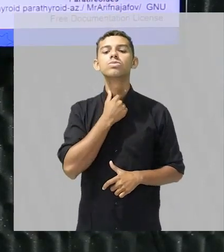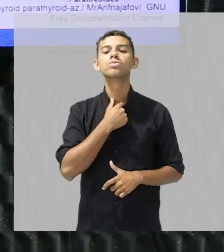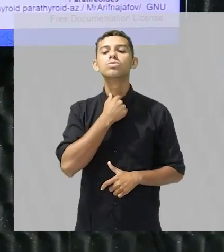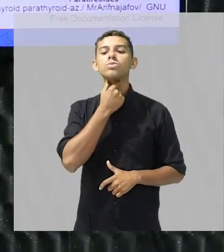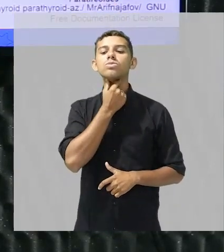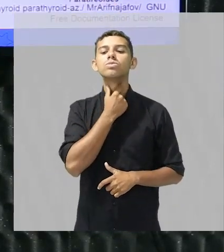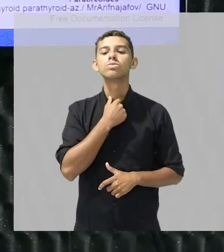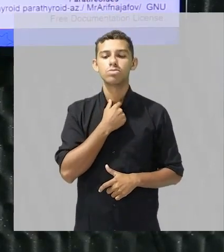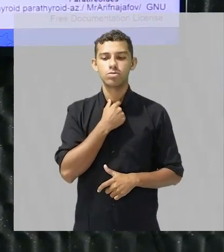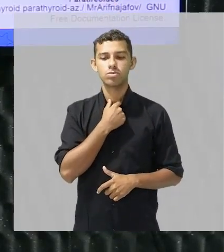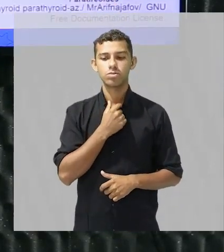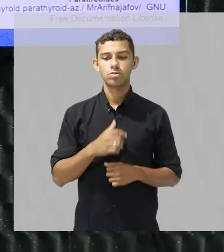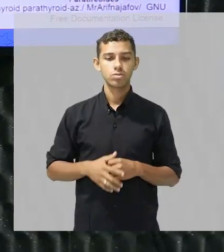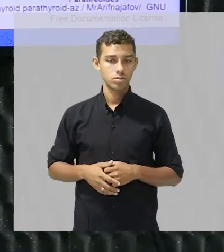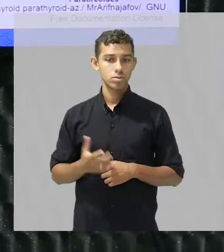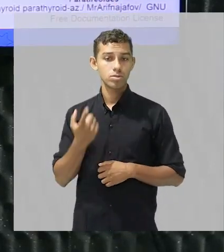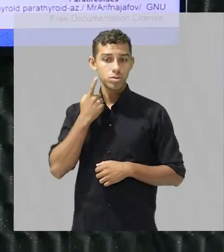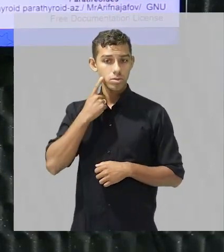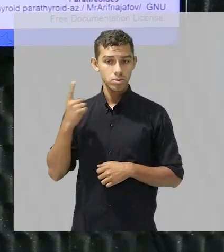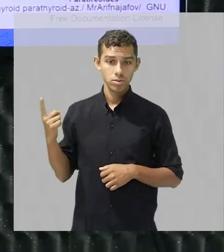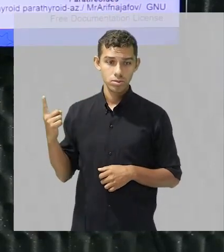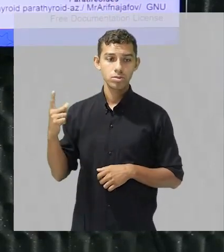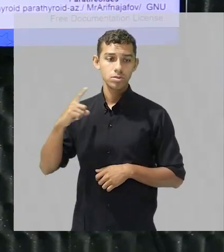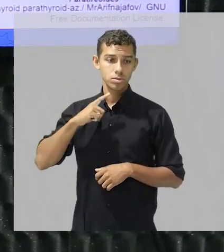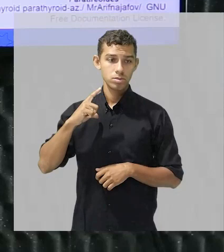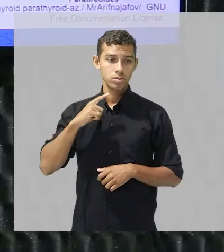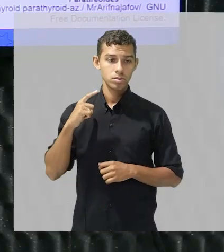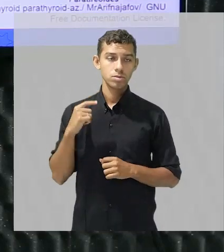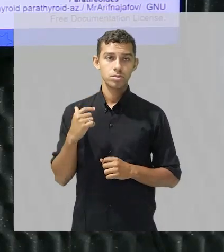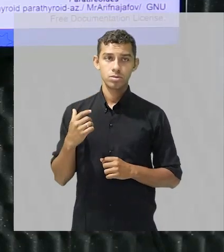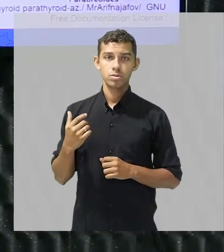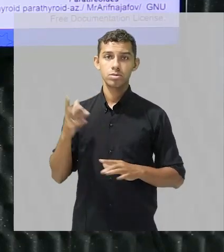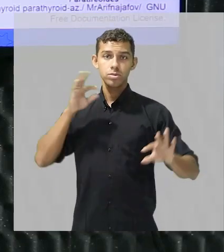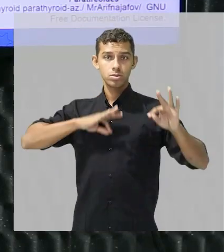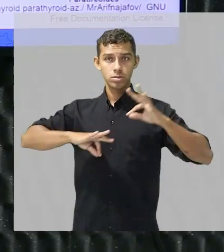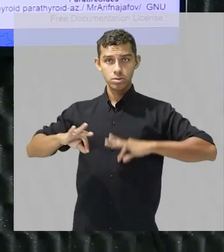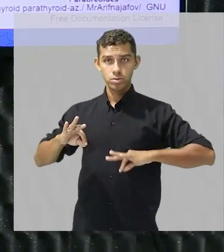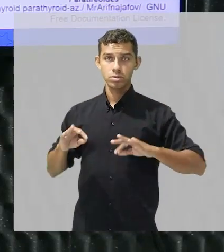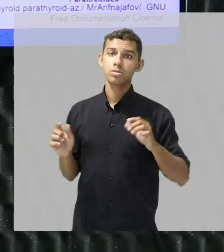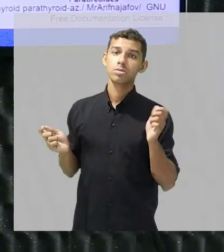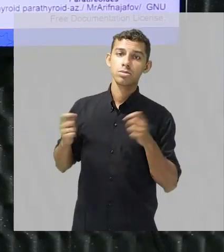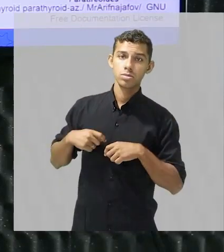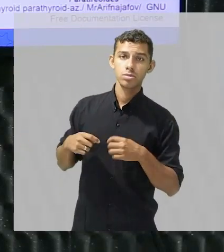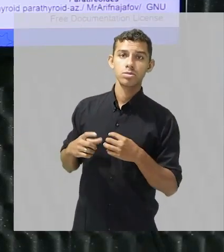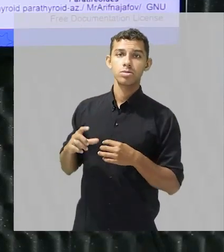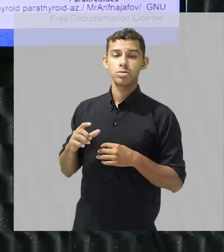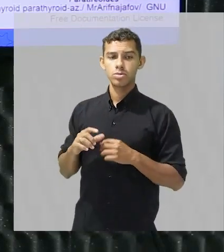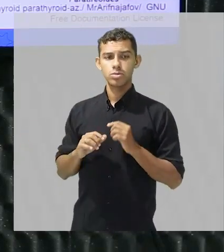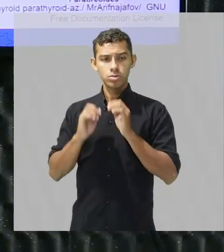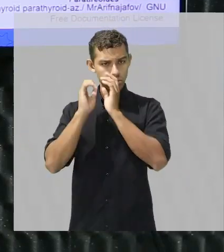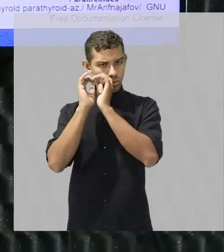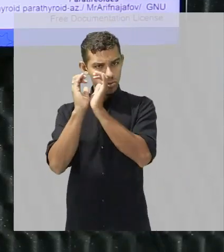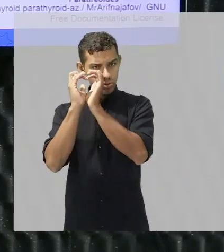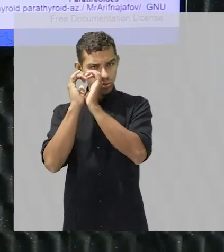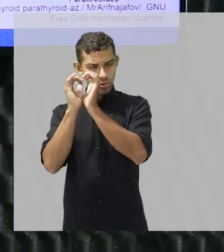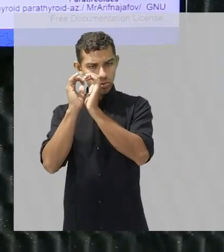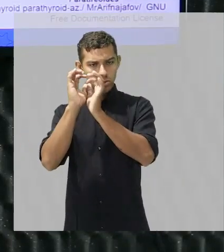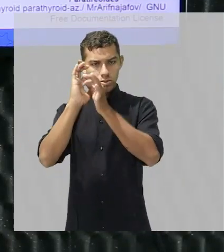do nosso pescoço, ela vai produzir esses hormônios, então ele tem a ver com o controle do nosso metabolismo,